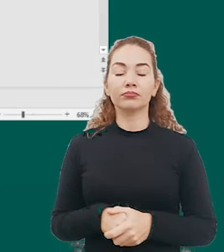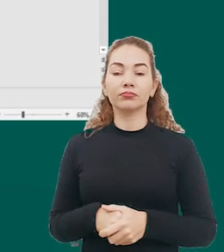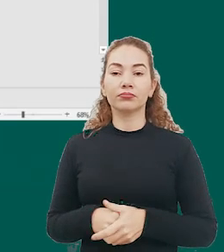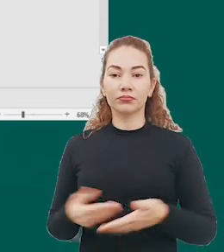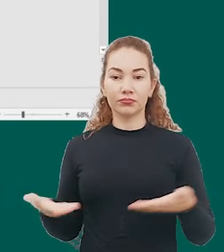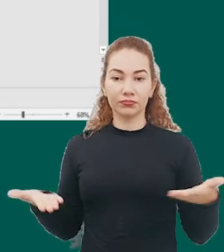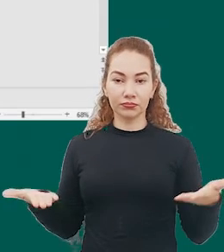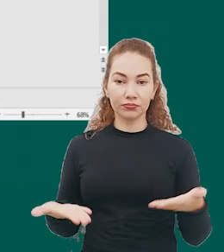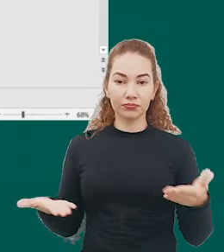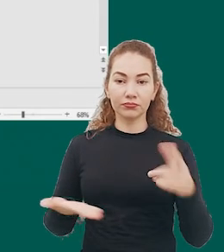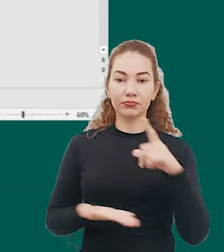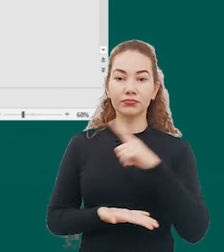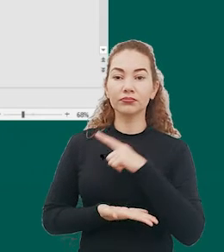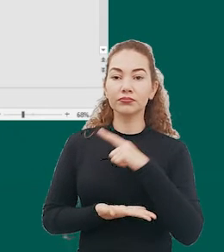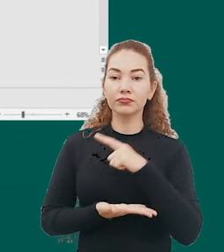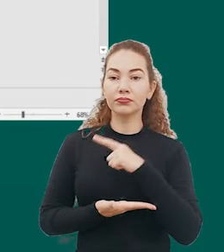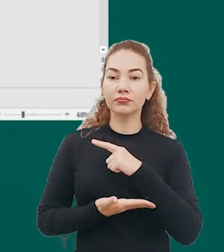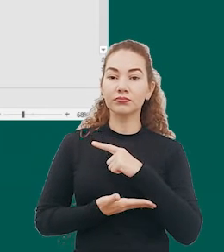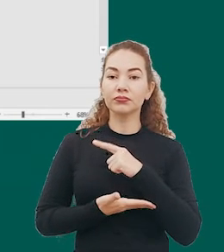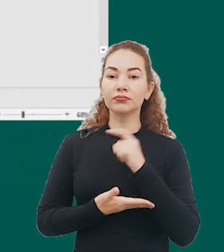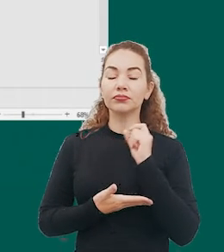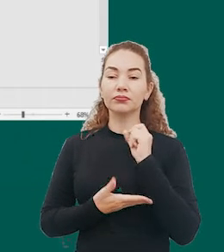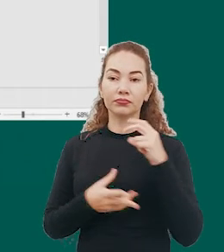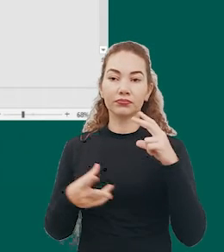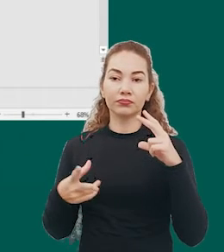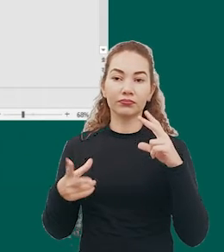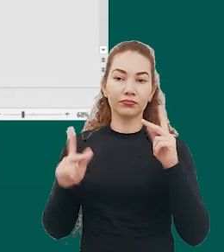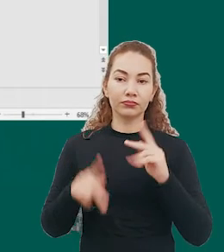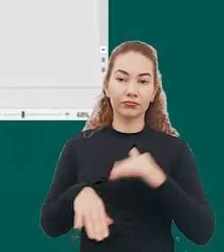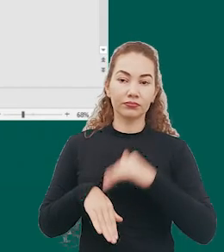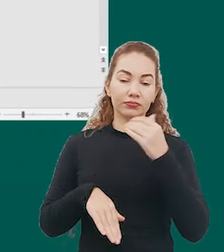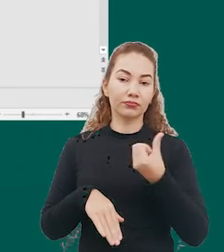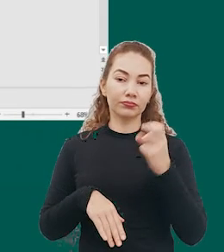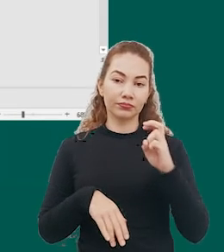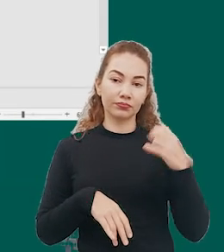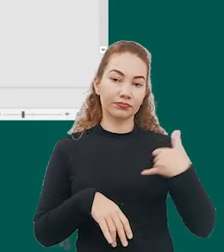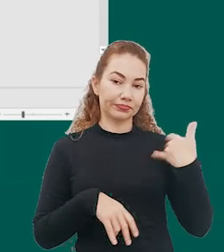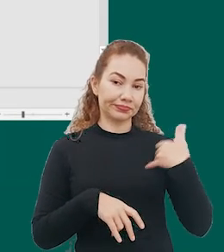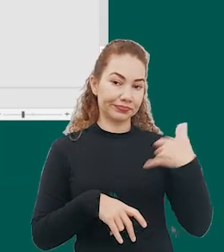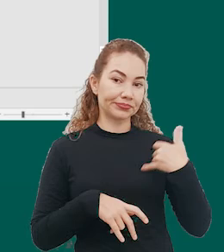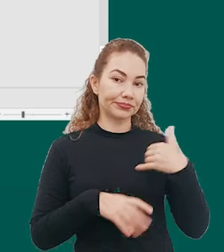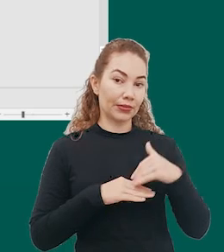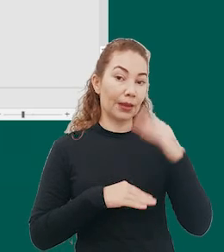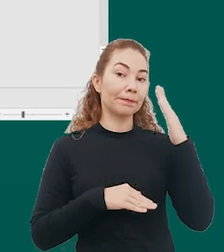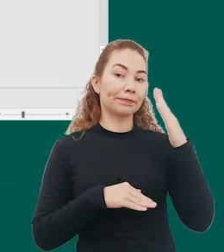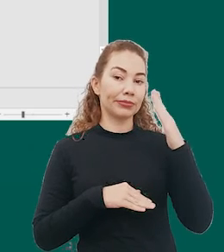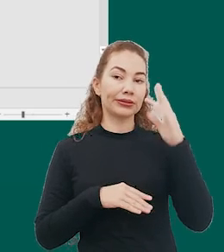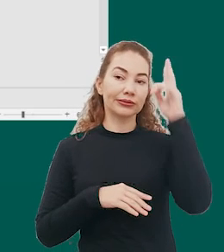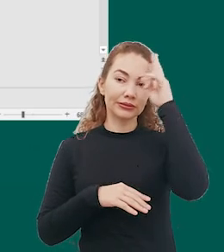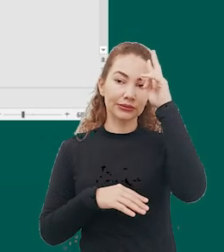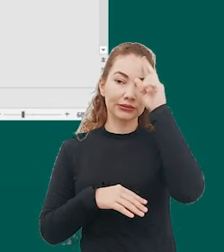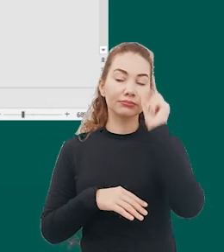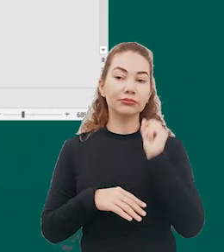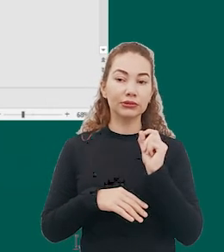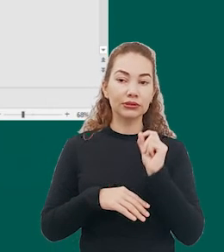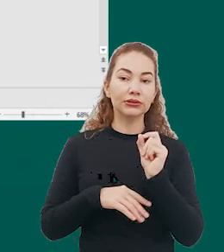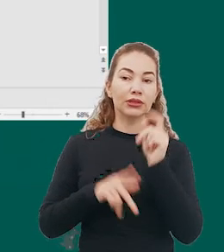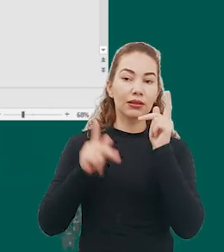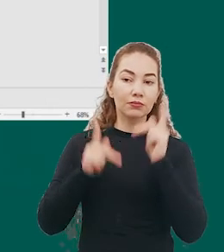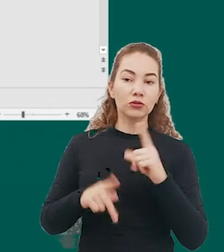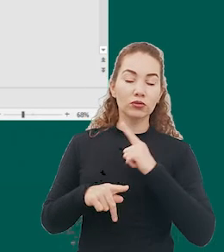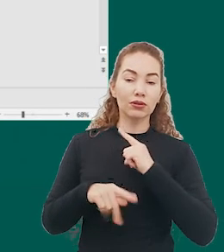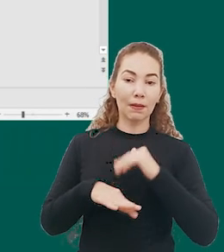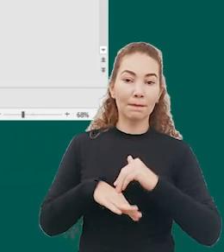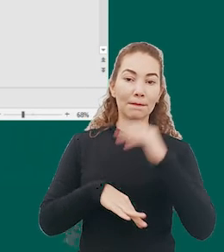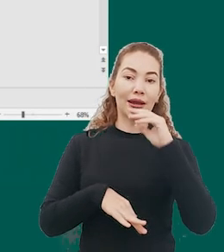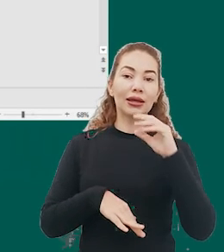Aqui nós temos, então, as pessoas com mais de 65 anos de idade. Então, lembrem-se, pessoal, essas pessoas que têm